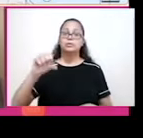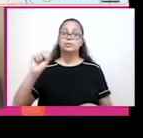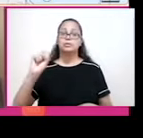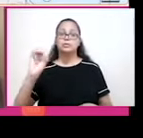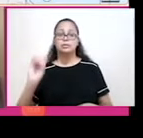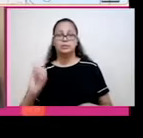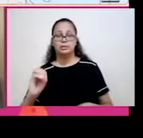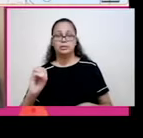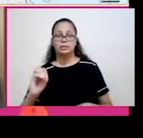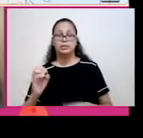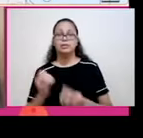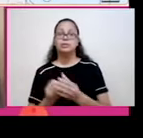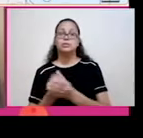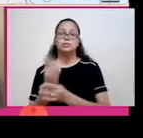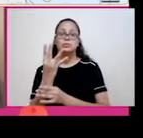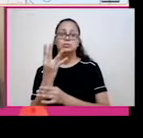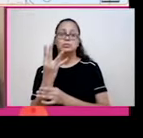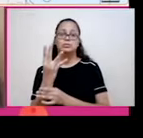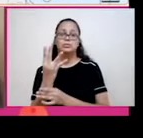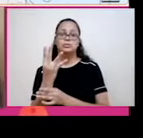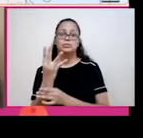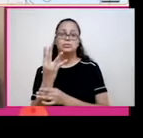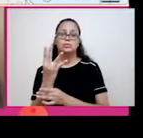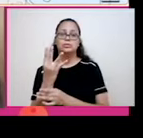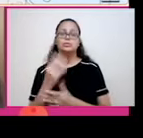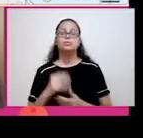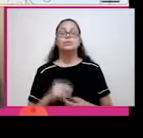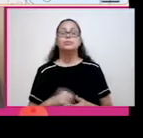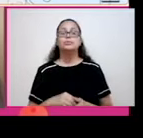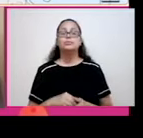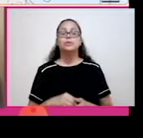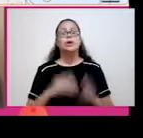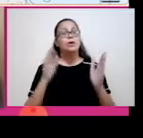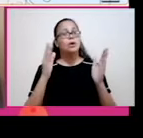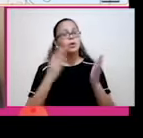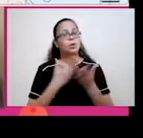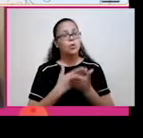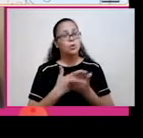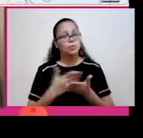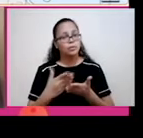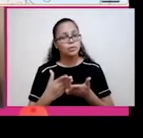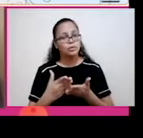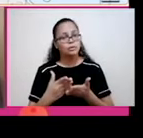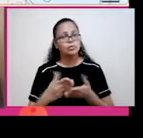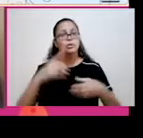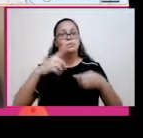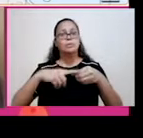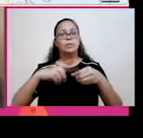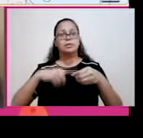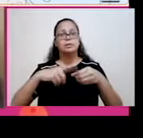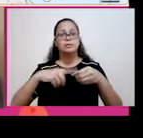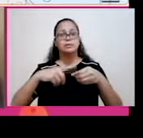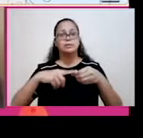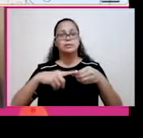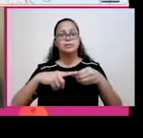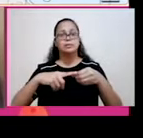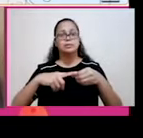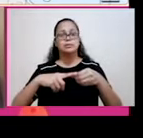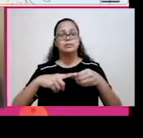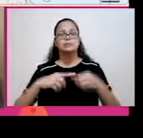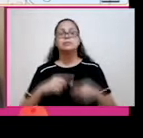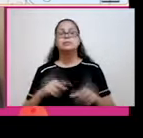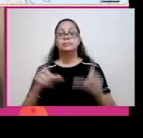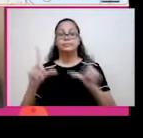econômicas especiais. Nesse slide aqui vamos fazer mais uma leitura mesmo, tá? Começou pelas cidades de Shantou, Shenzhen e Zhuhai,